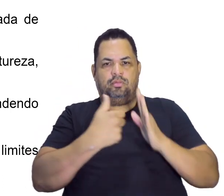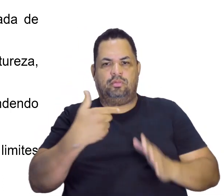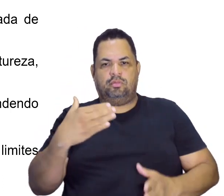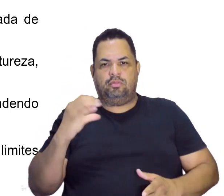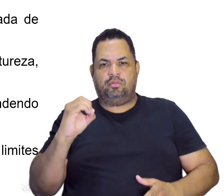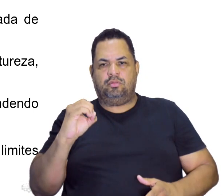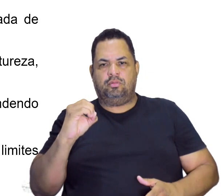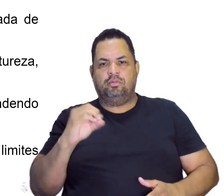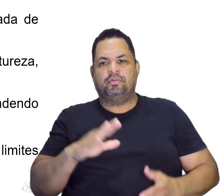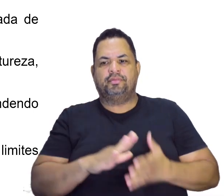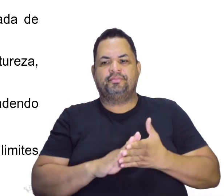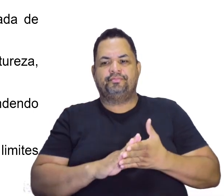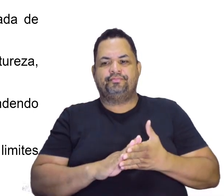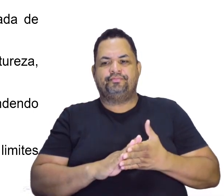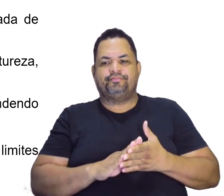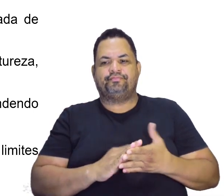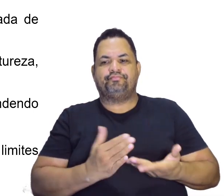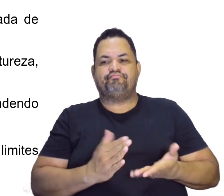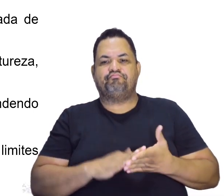XX.